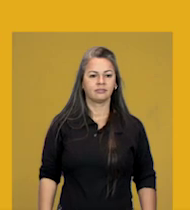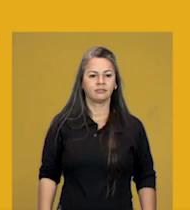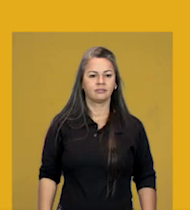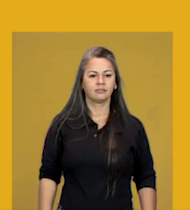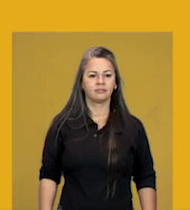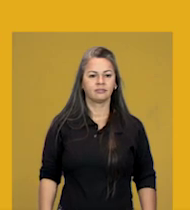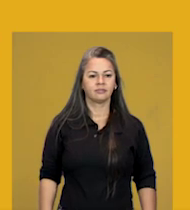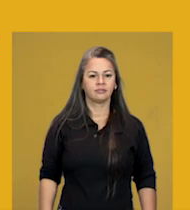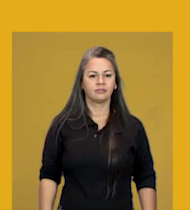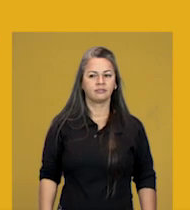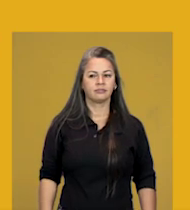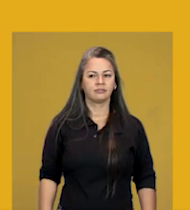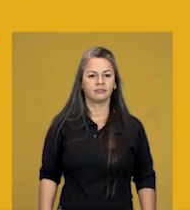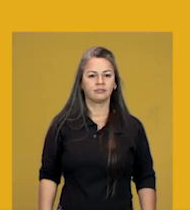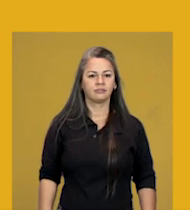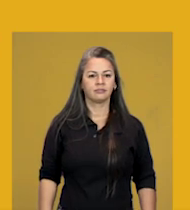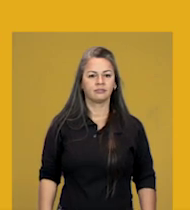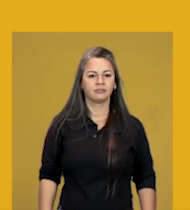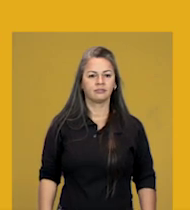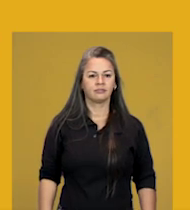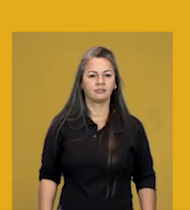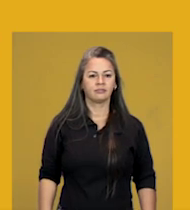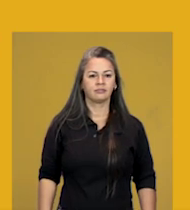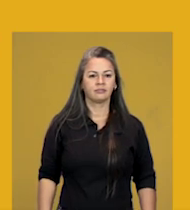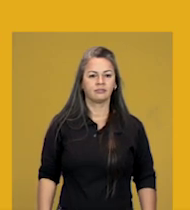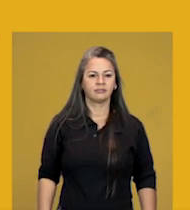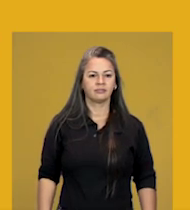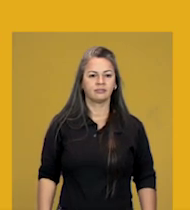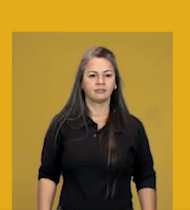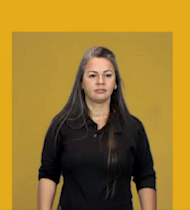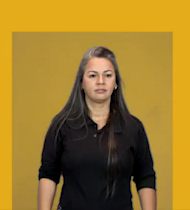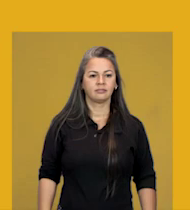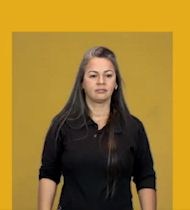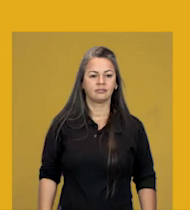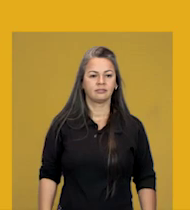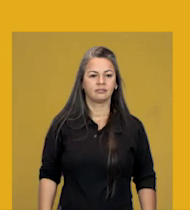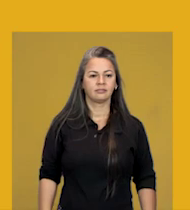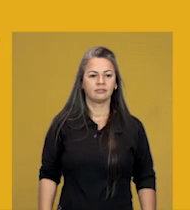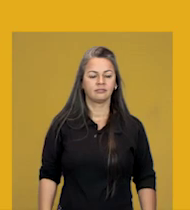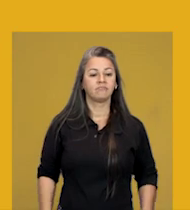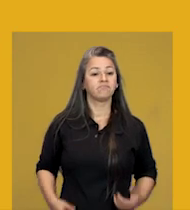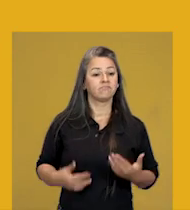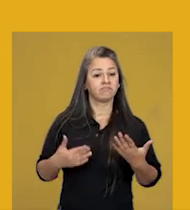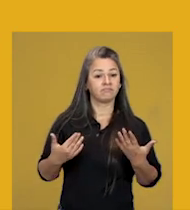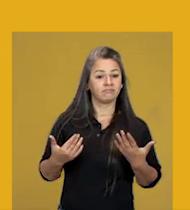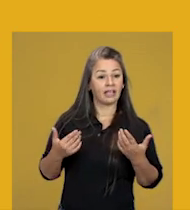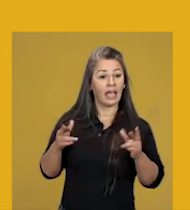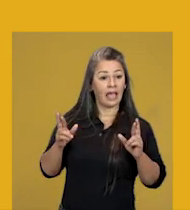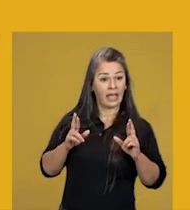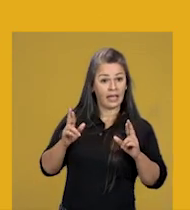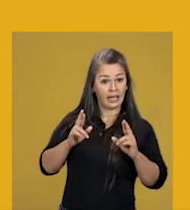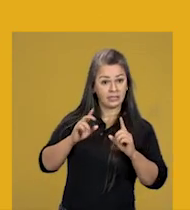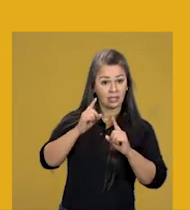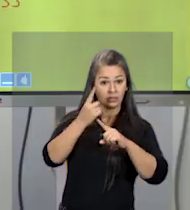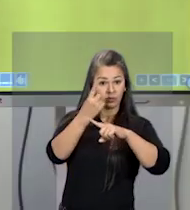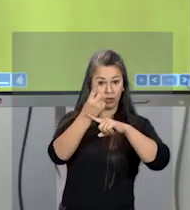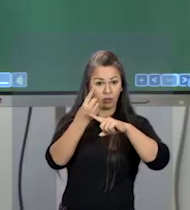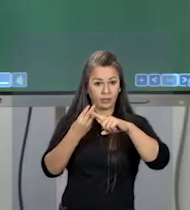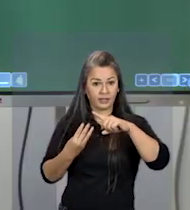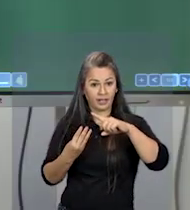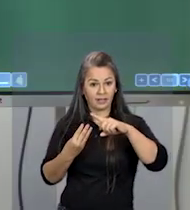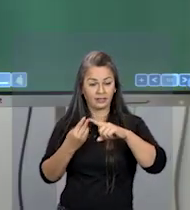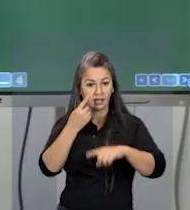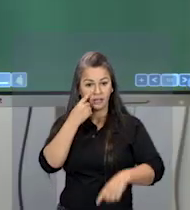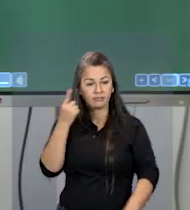Então o perímetro é igual a 25 mais 8, 33. A relação entre eles não é 1 para 3? Então vamos passar para a